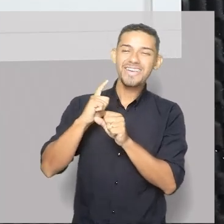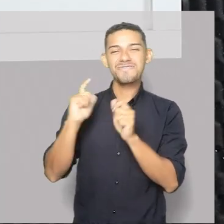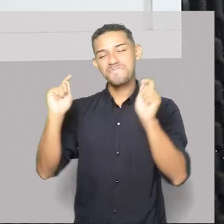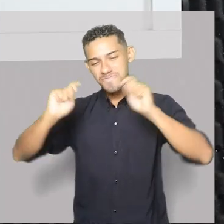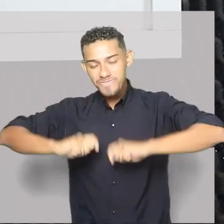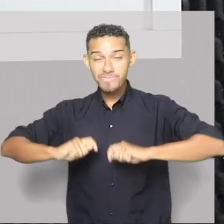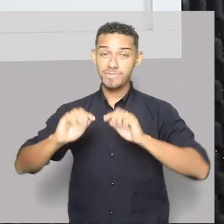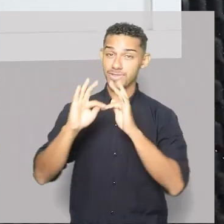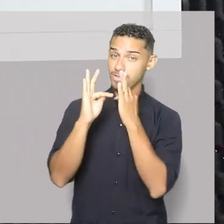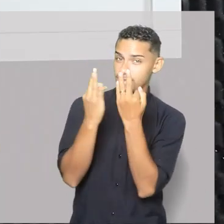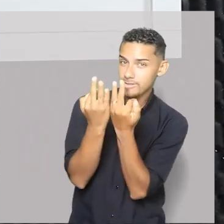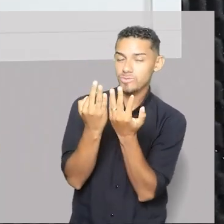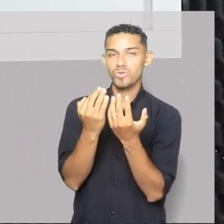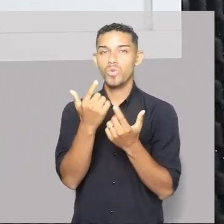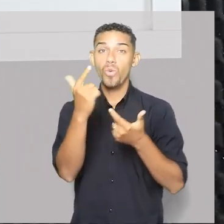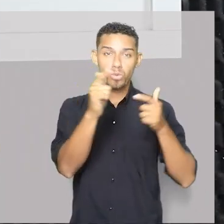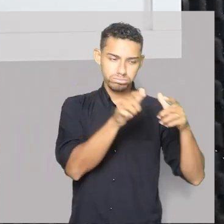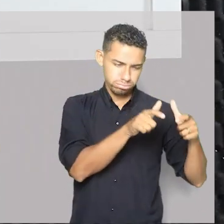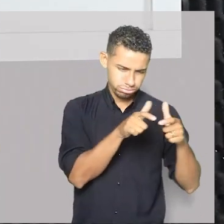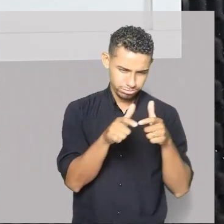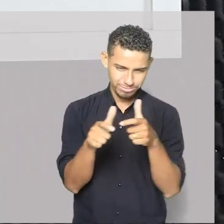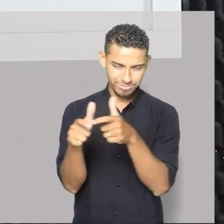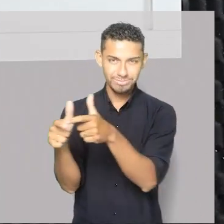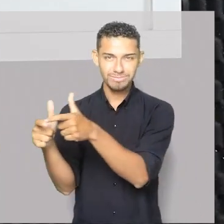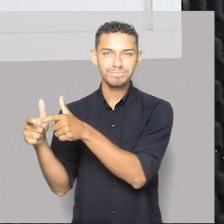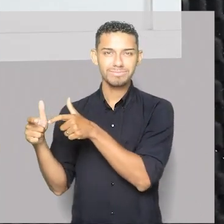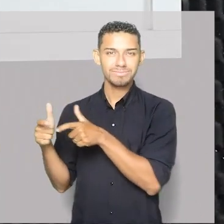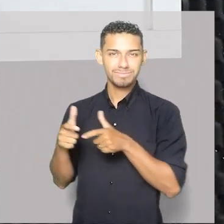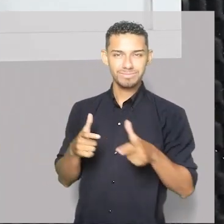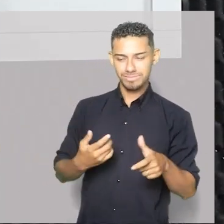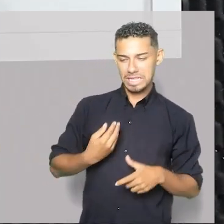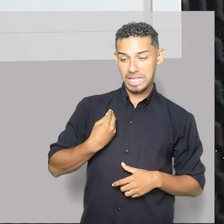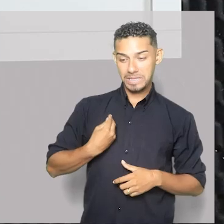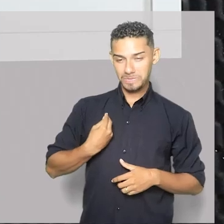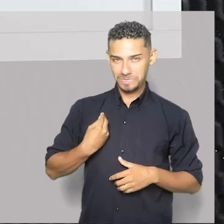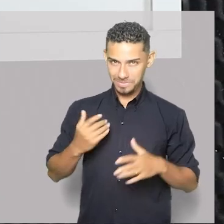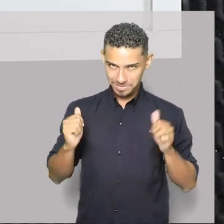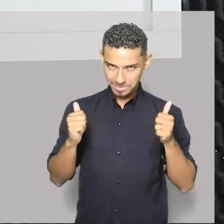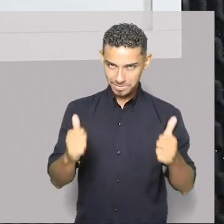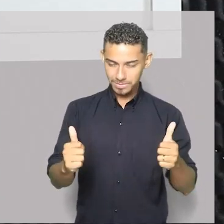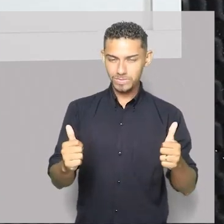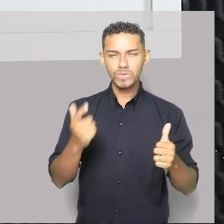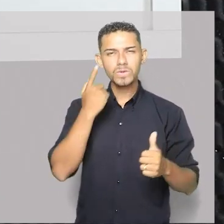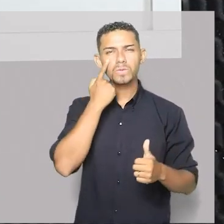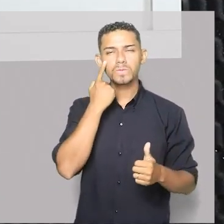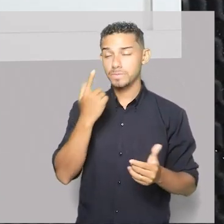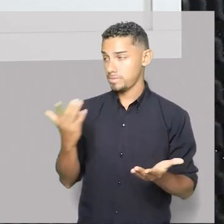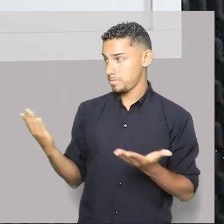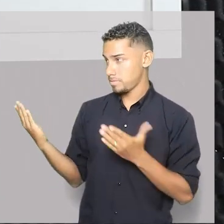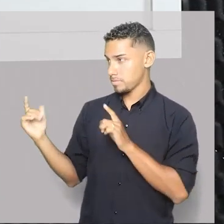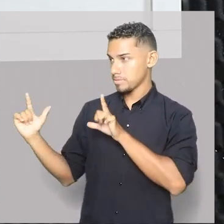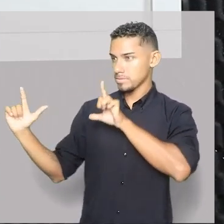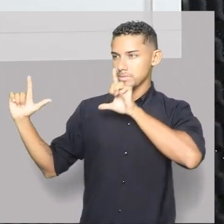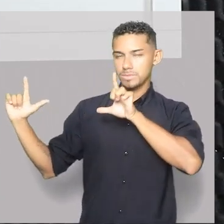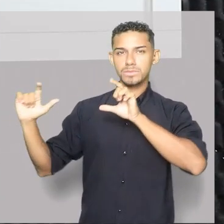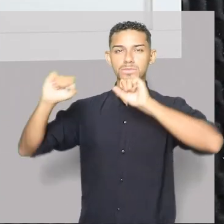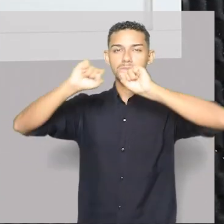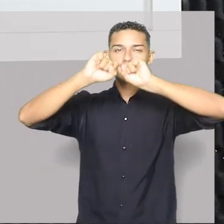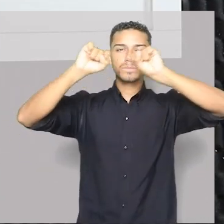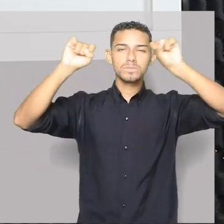parentesco aí também com outros organismos, tá certo? Então vem aqui comigo para o quadro, por favor. A